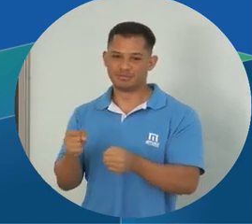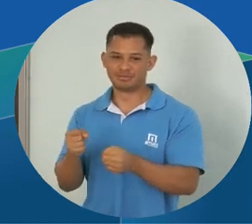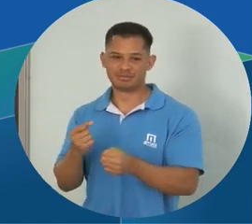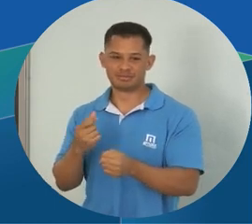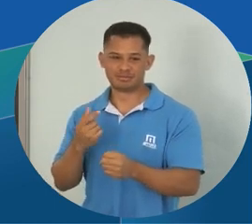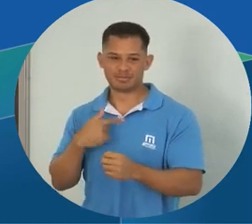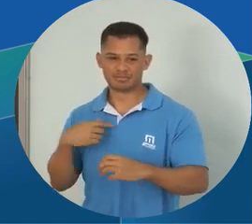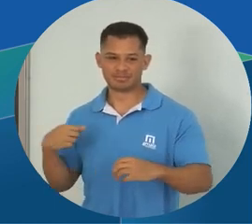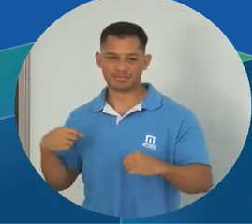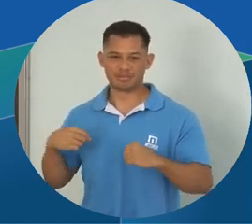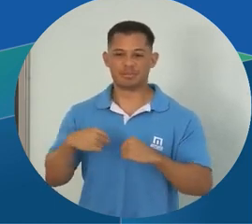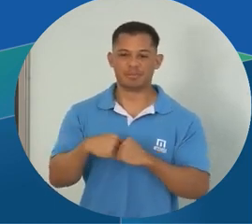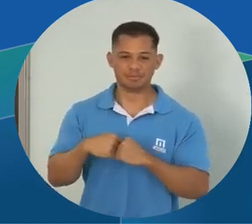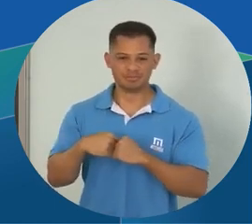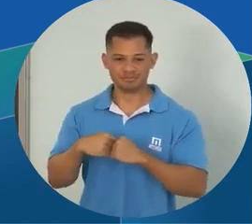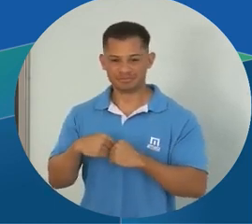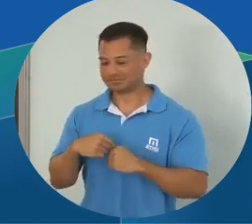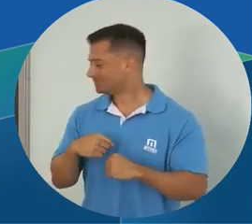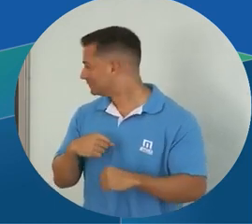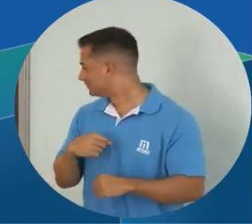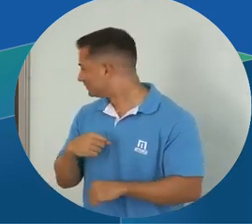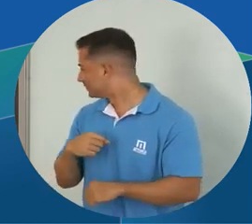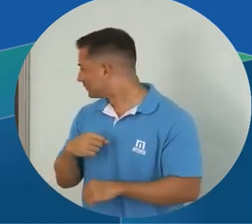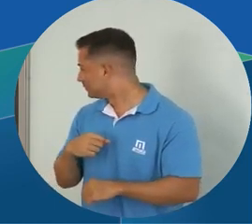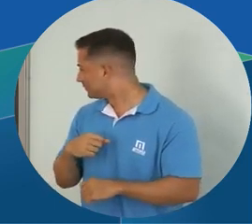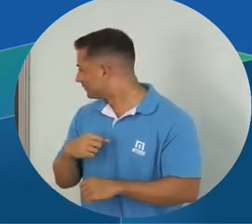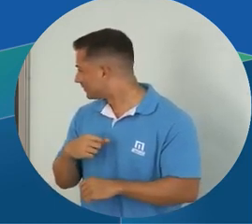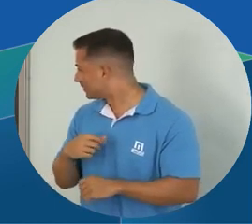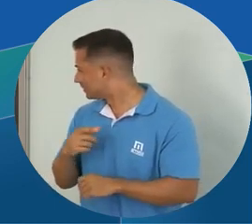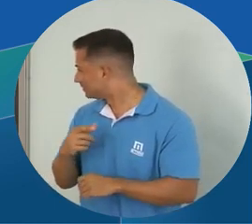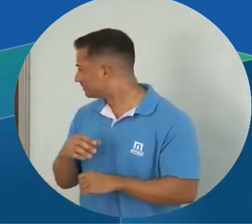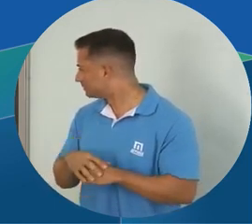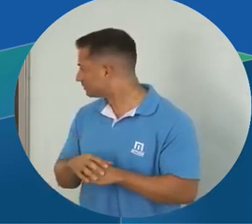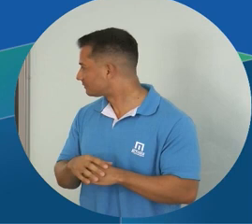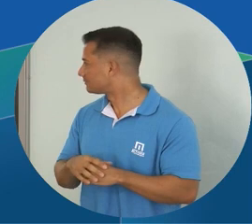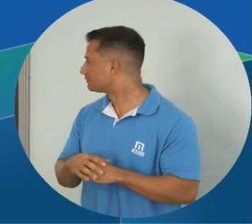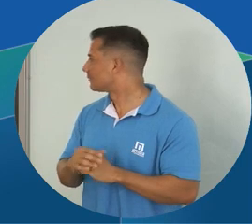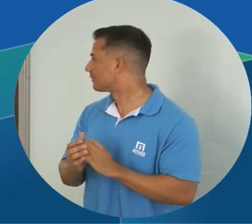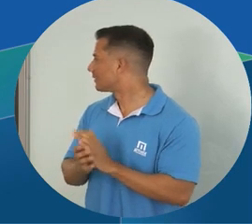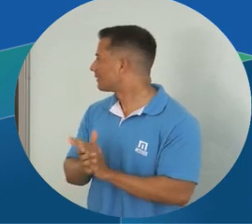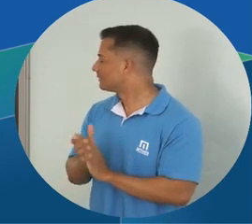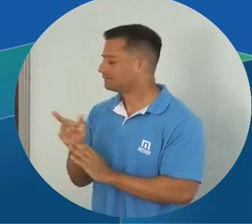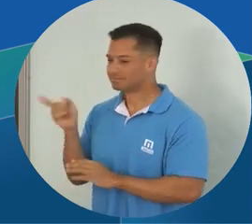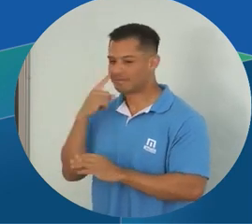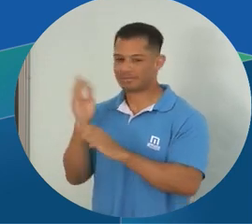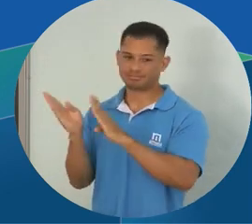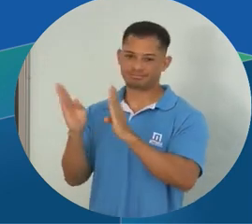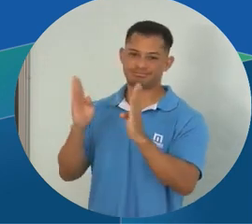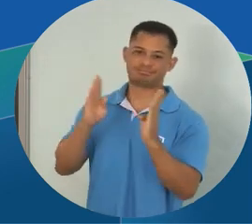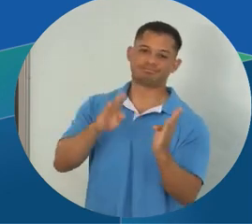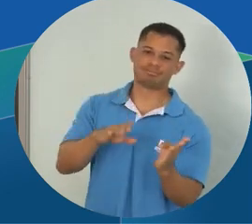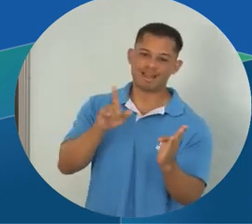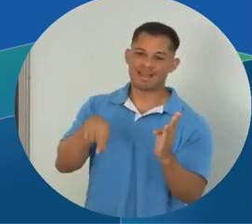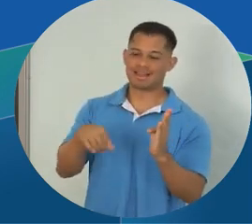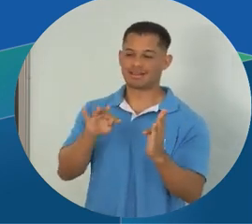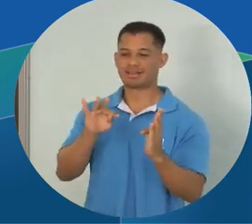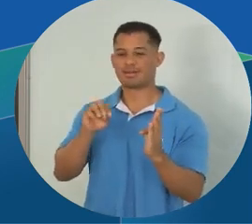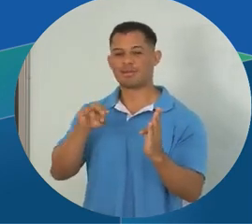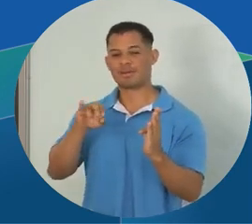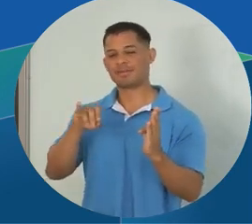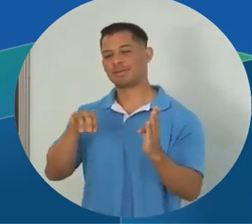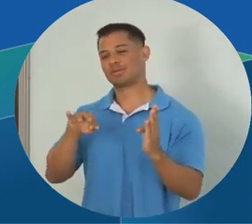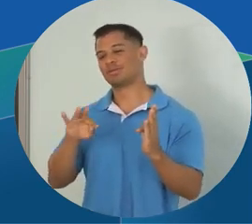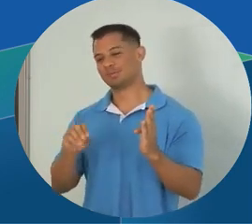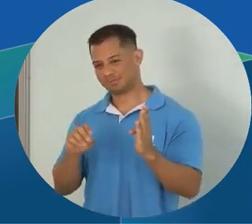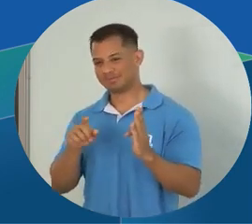empuxo, um momento fletor em função desse ponto extremo, tendendo a tombar, literalmente, contra